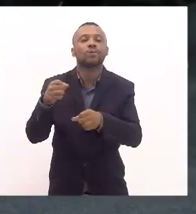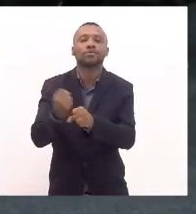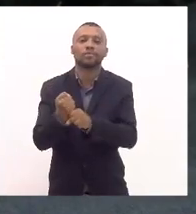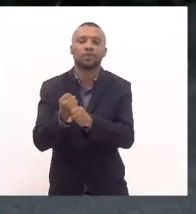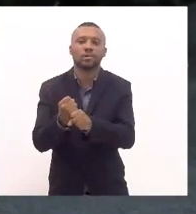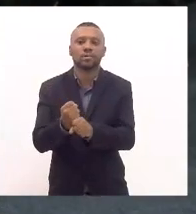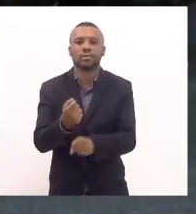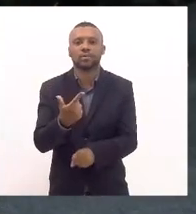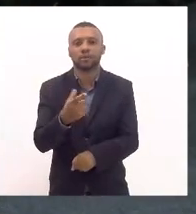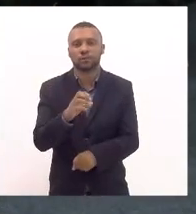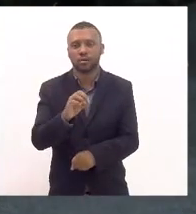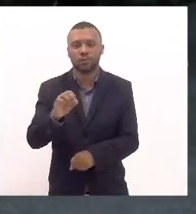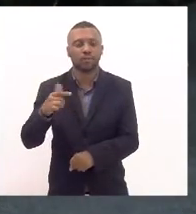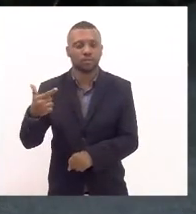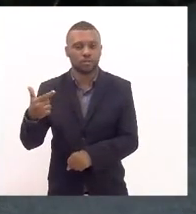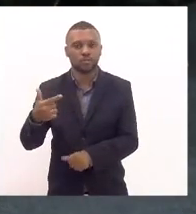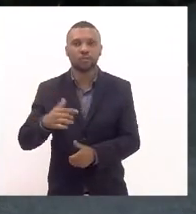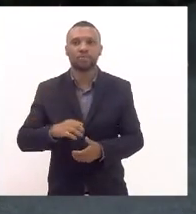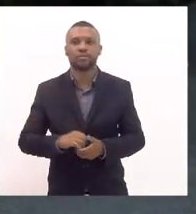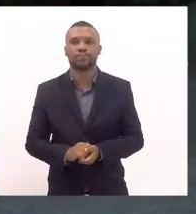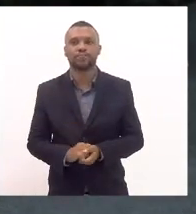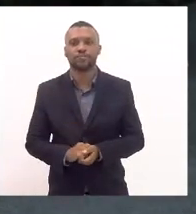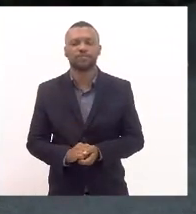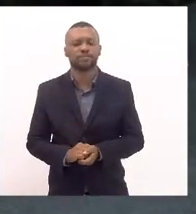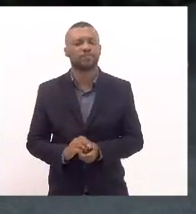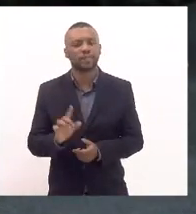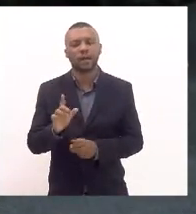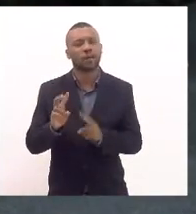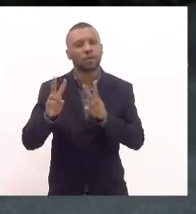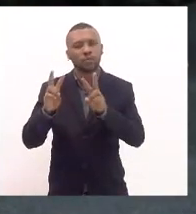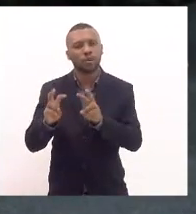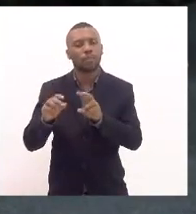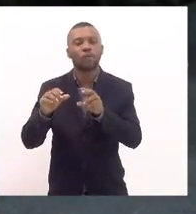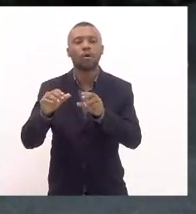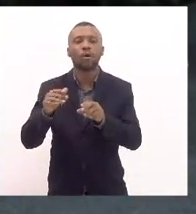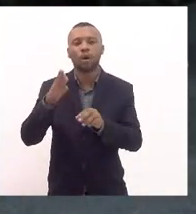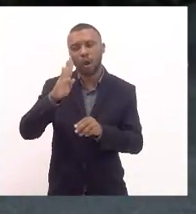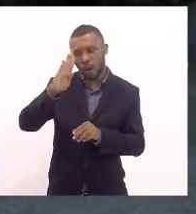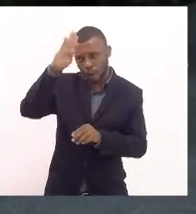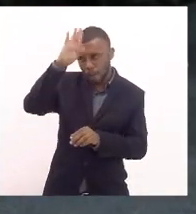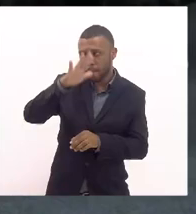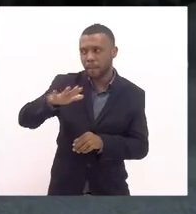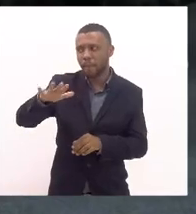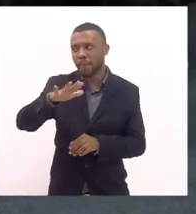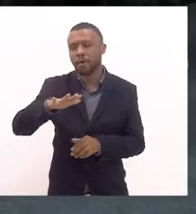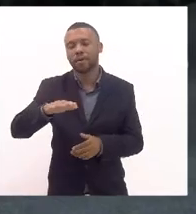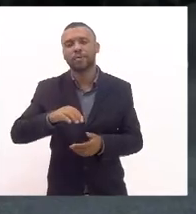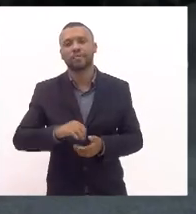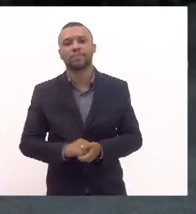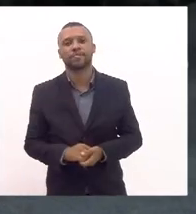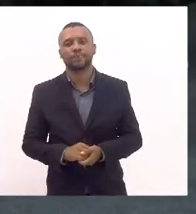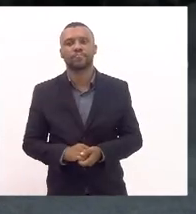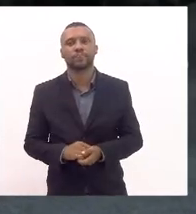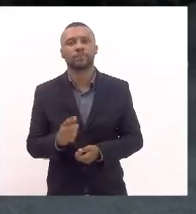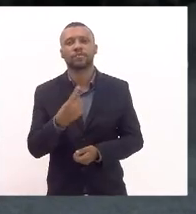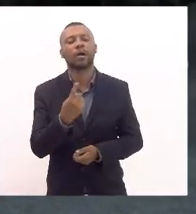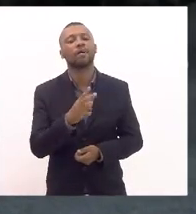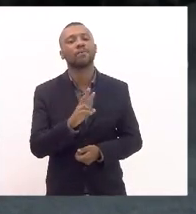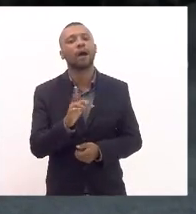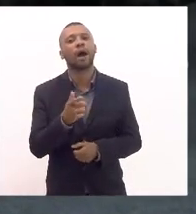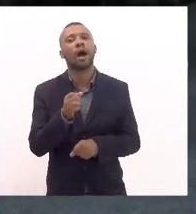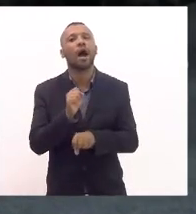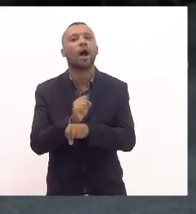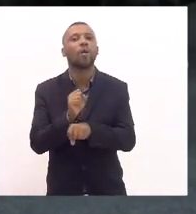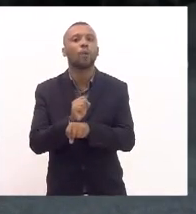2002 e do corpo de bombeiros Oh e vamos aguardar